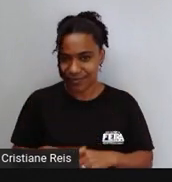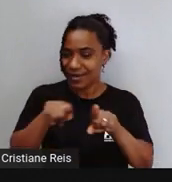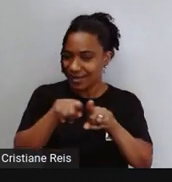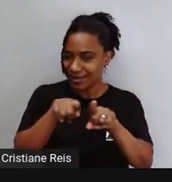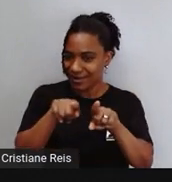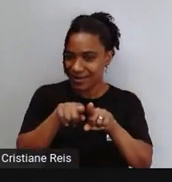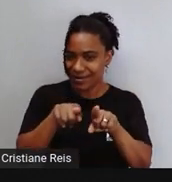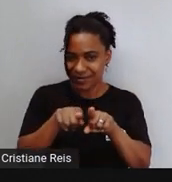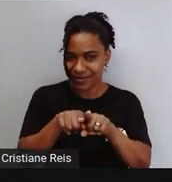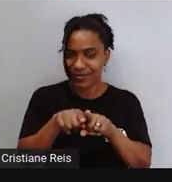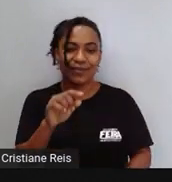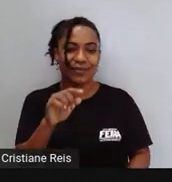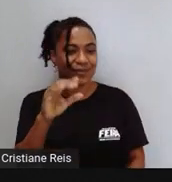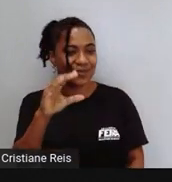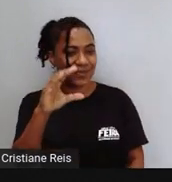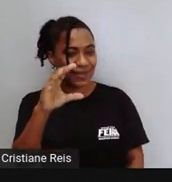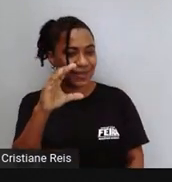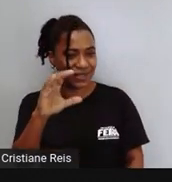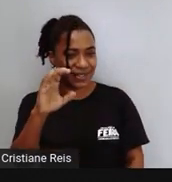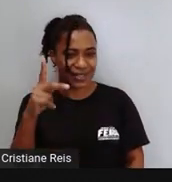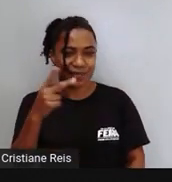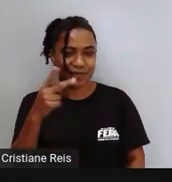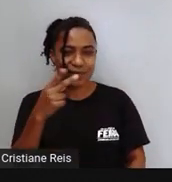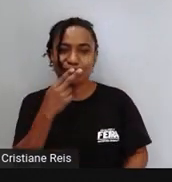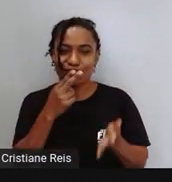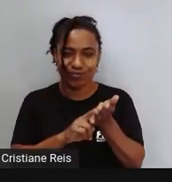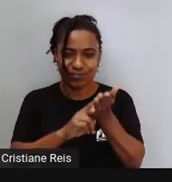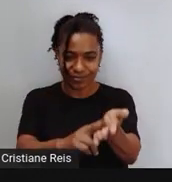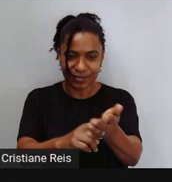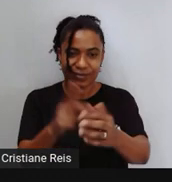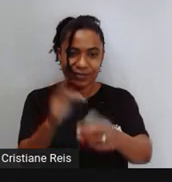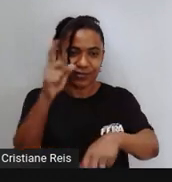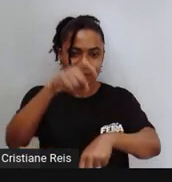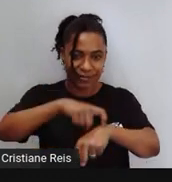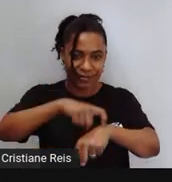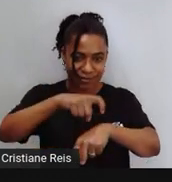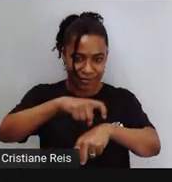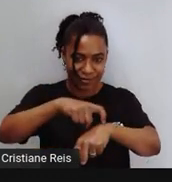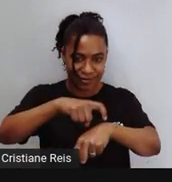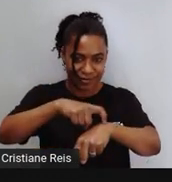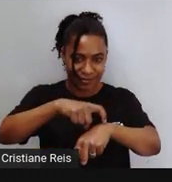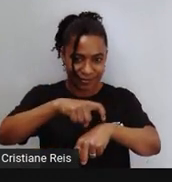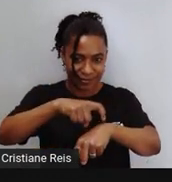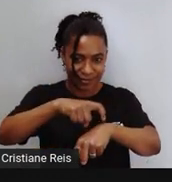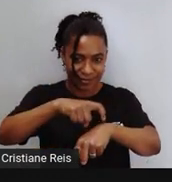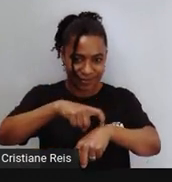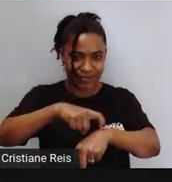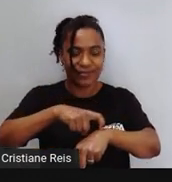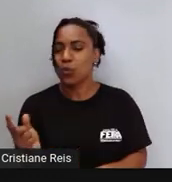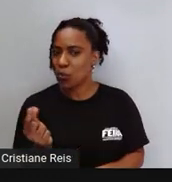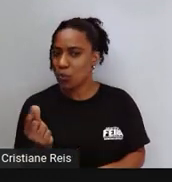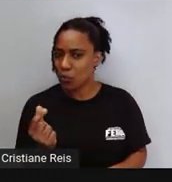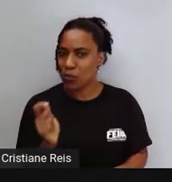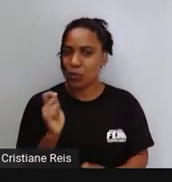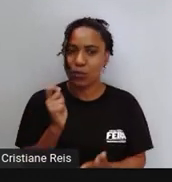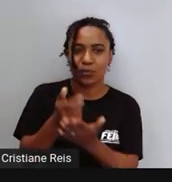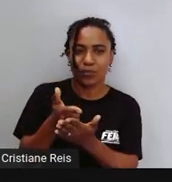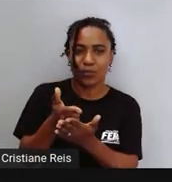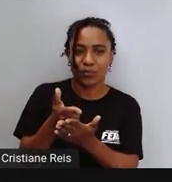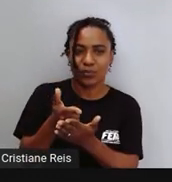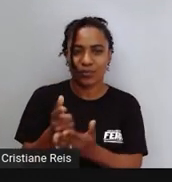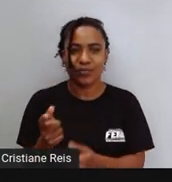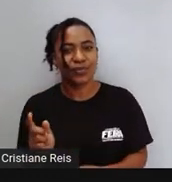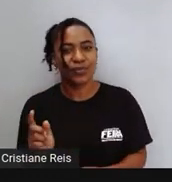gente chama de CEP. Time, horas. Price, preços, calendar,